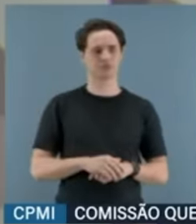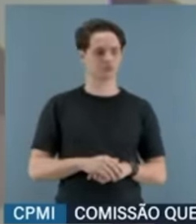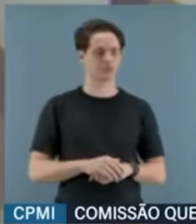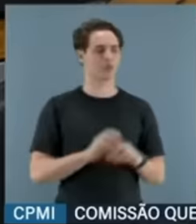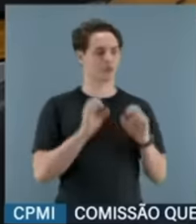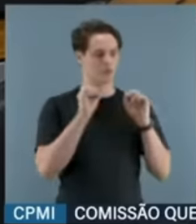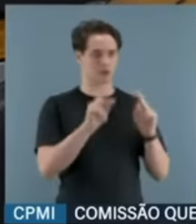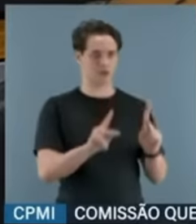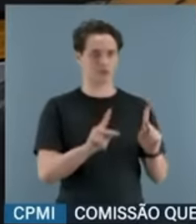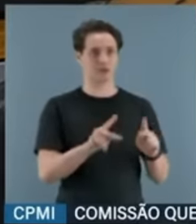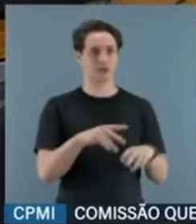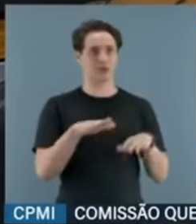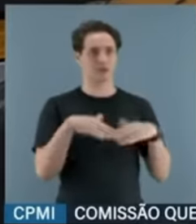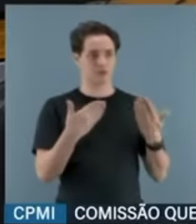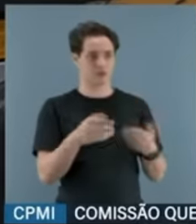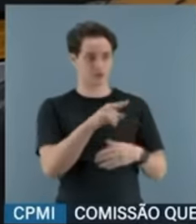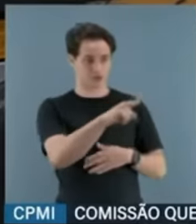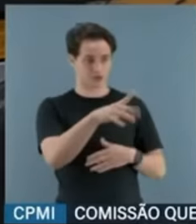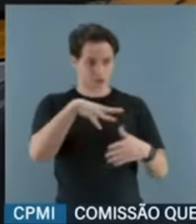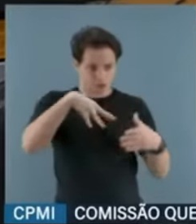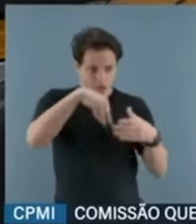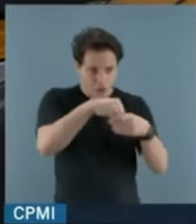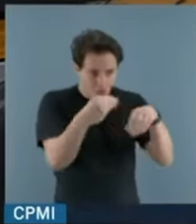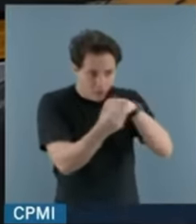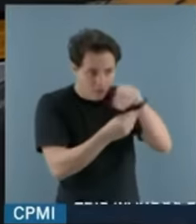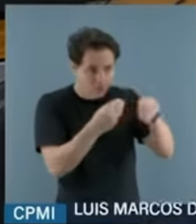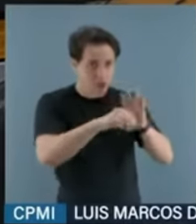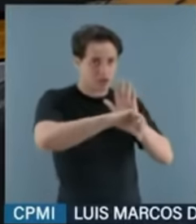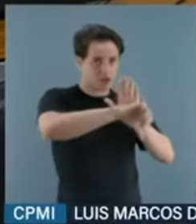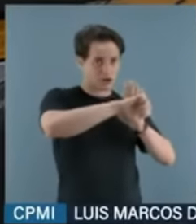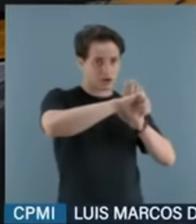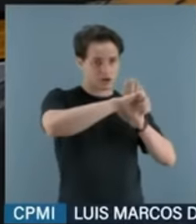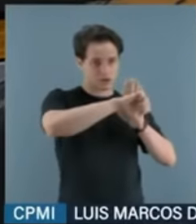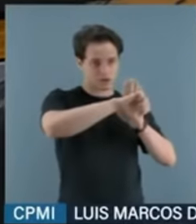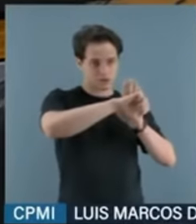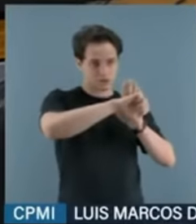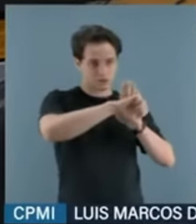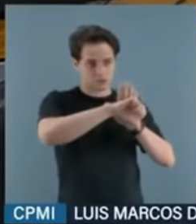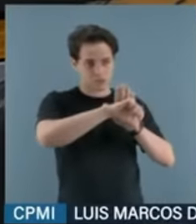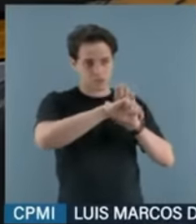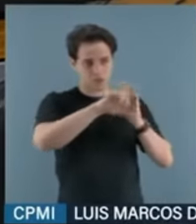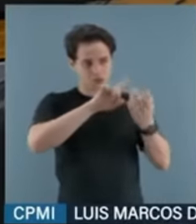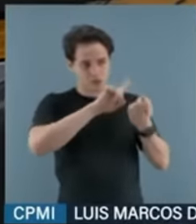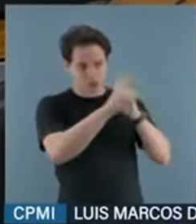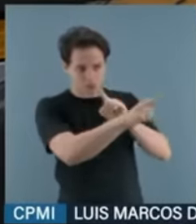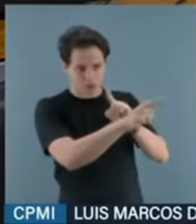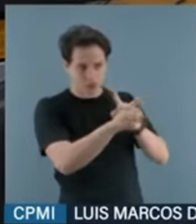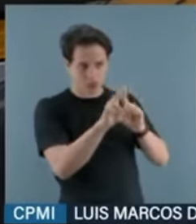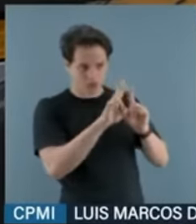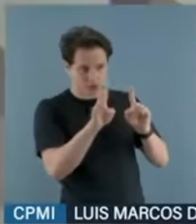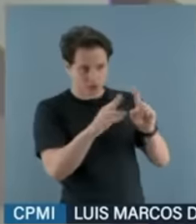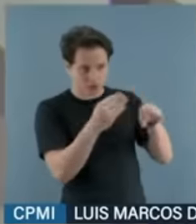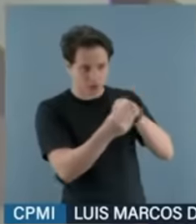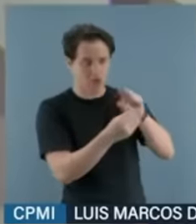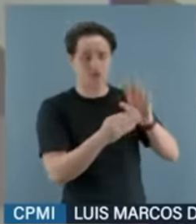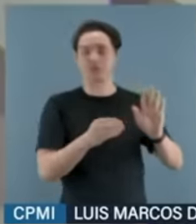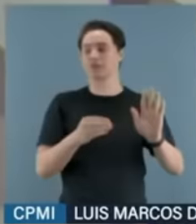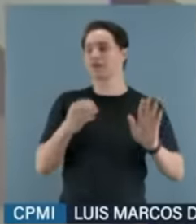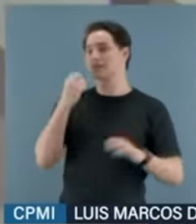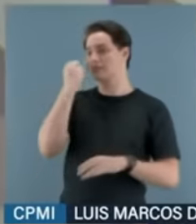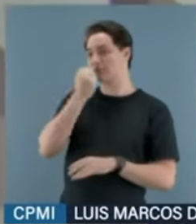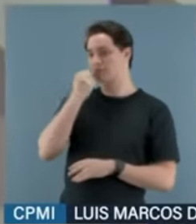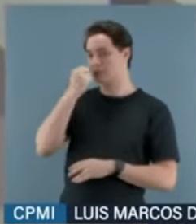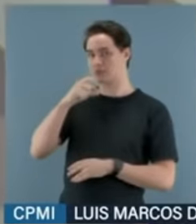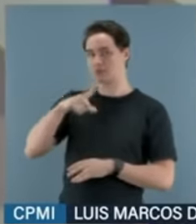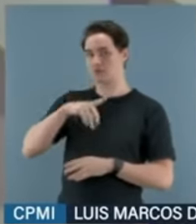então o seu nome não foi envolvido, o senhor se envolveu então em crimes? O senhor se envolveu, ao contrário de meu nome está envolvido? Senadora, está